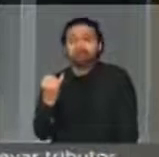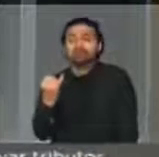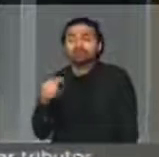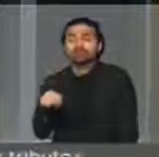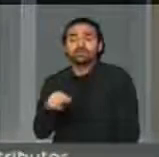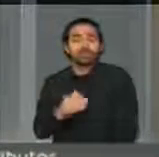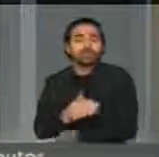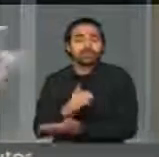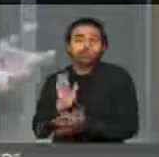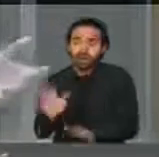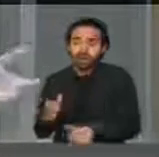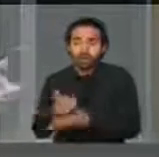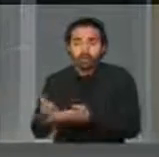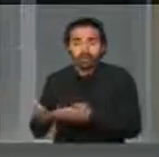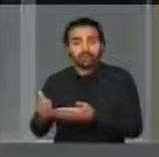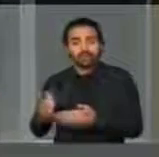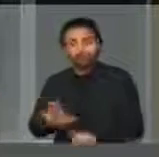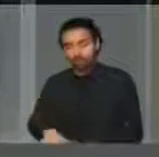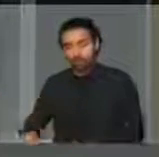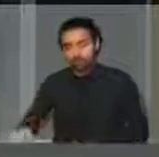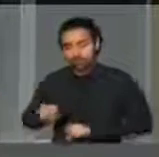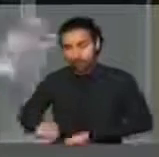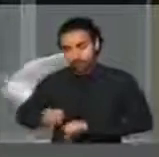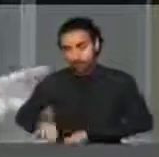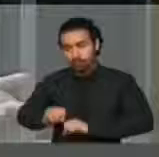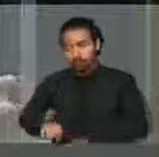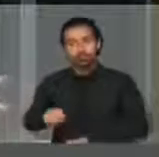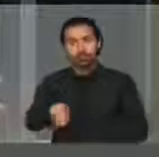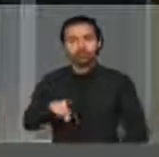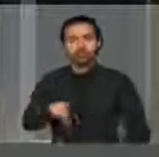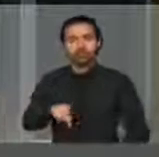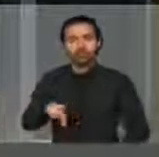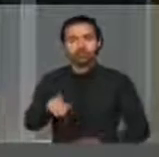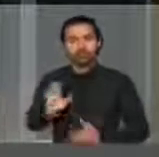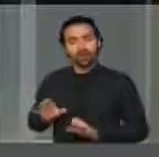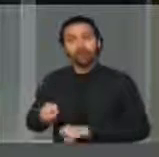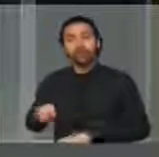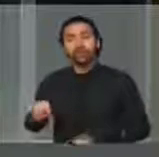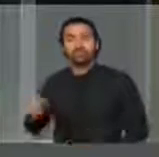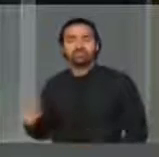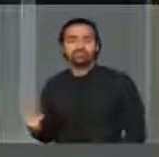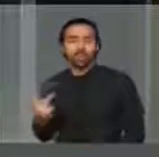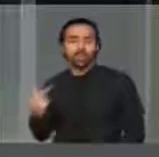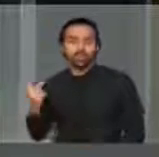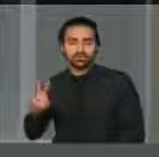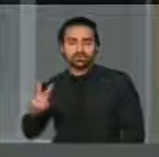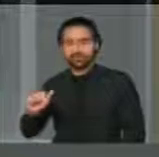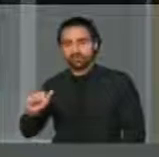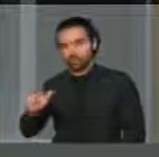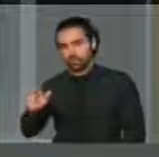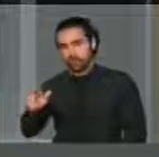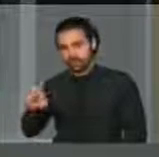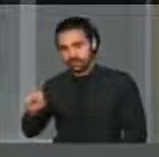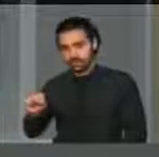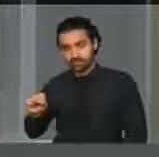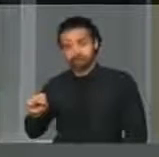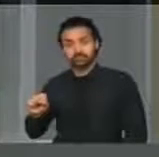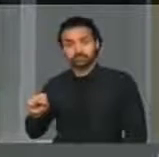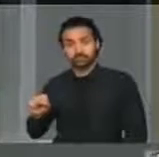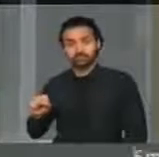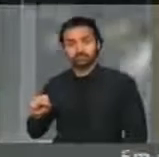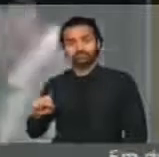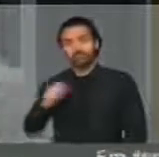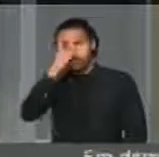nossas crianças, com os valores. E, na verdade, quem é da sala de